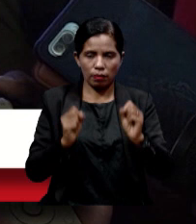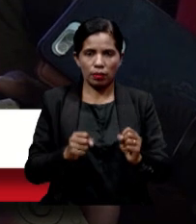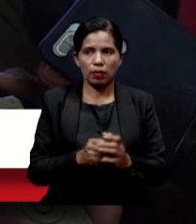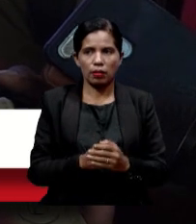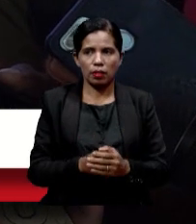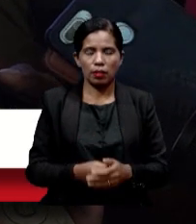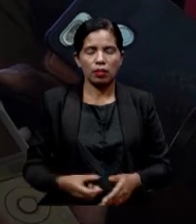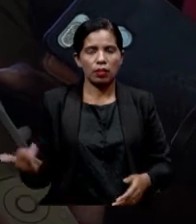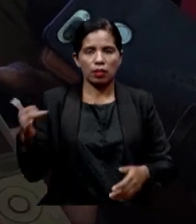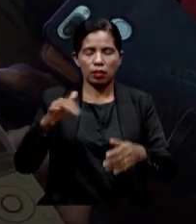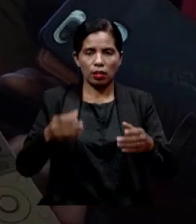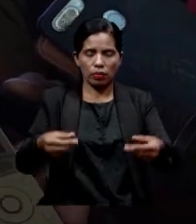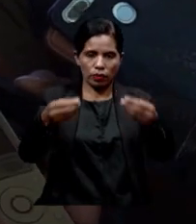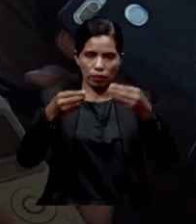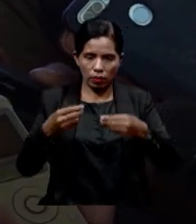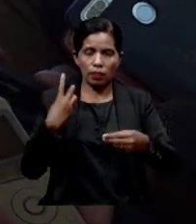ra foba ita